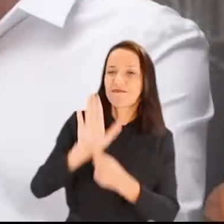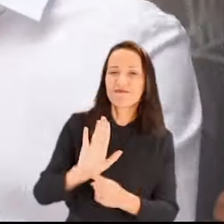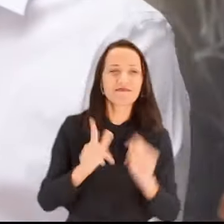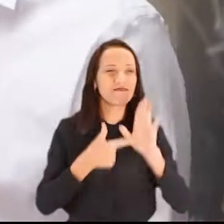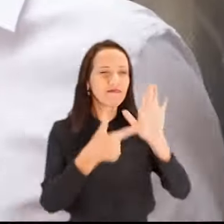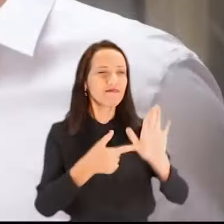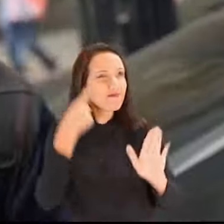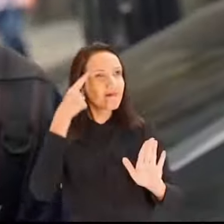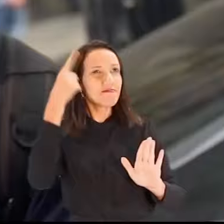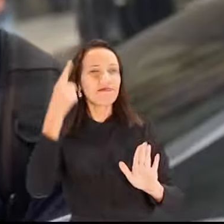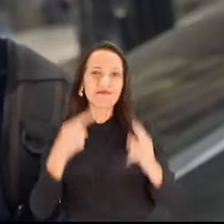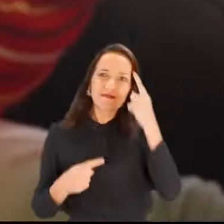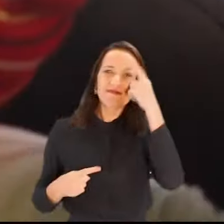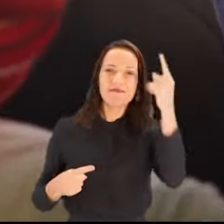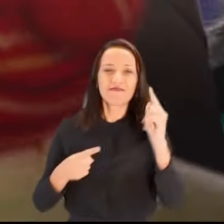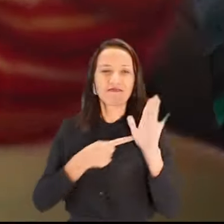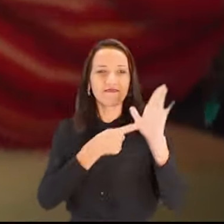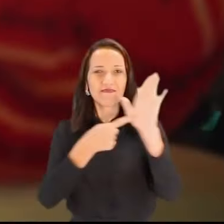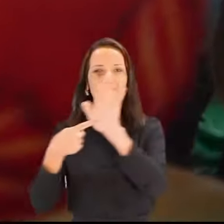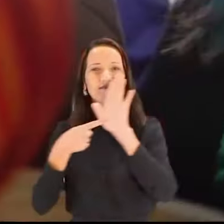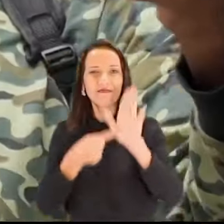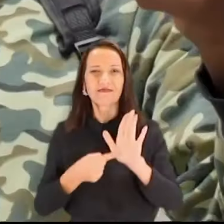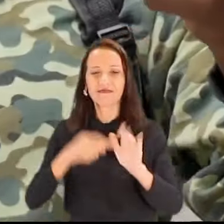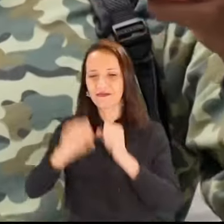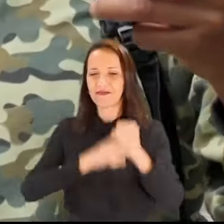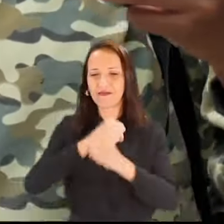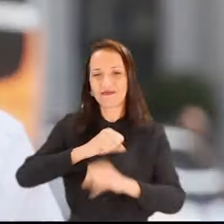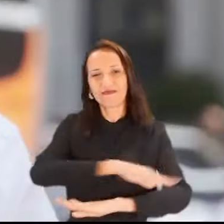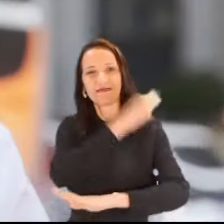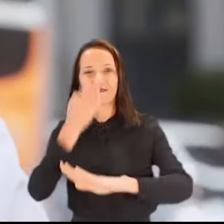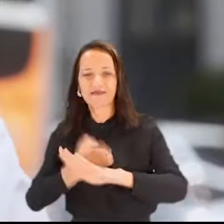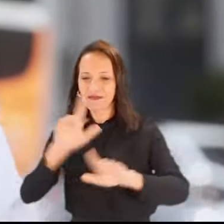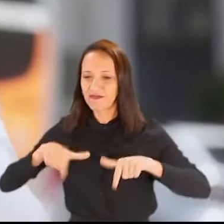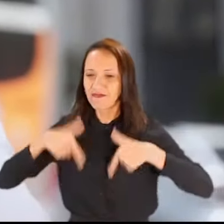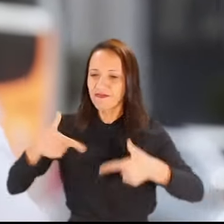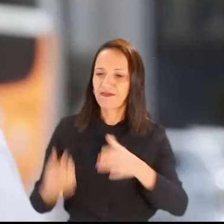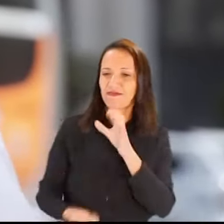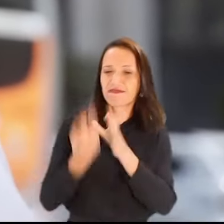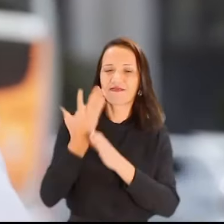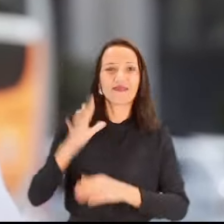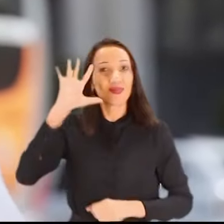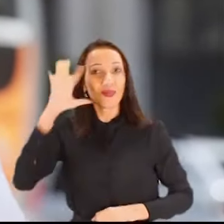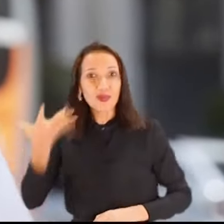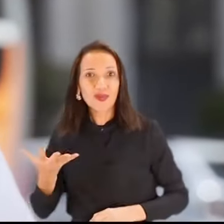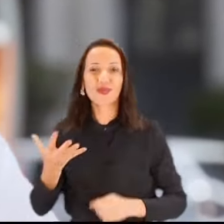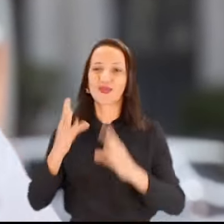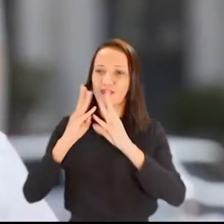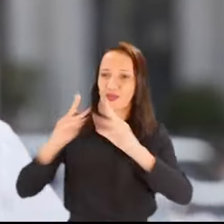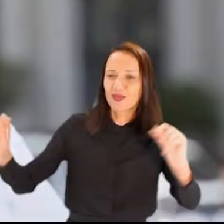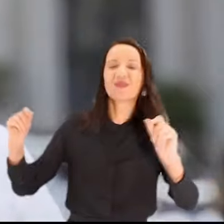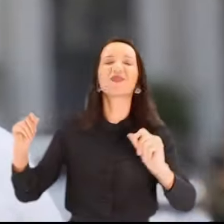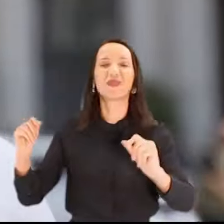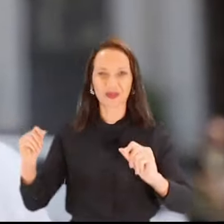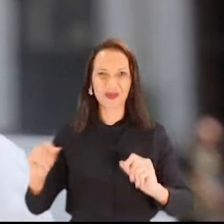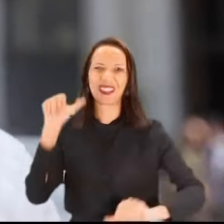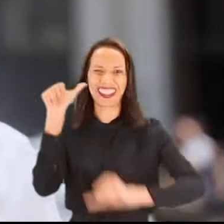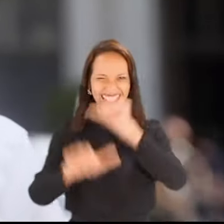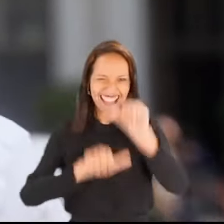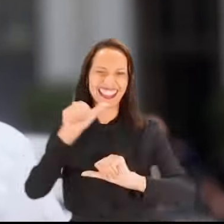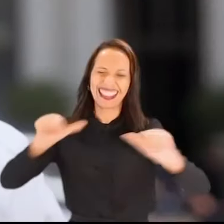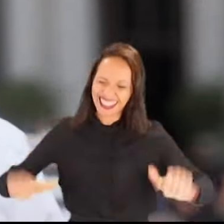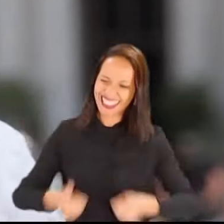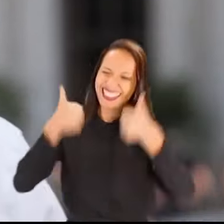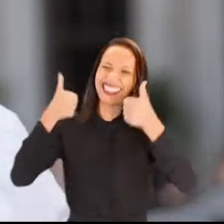fui mostrando as ideias que a gente elaborou durante um ano inteiro para fazer o que tem que fazer, resolver o que tem que ser resolvido